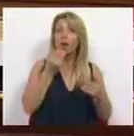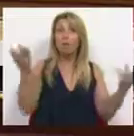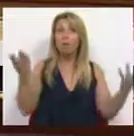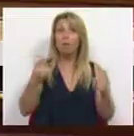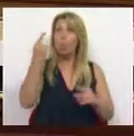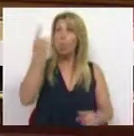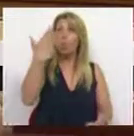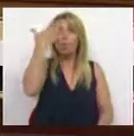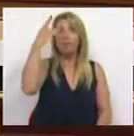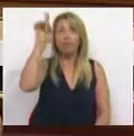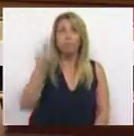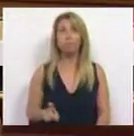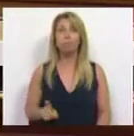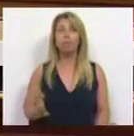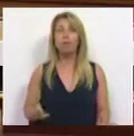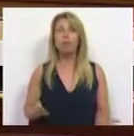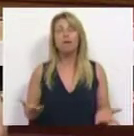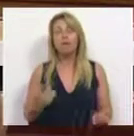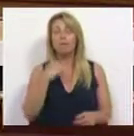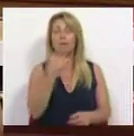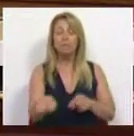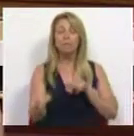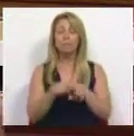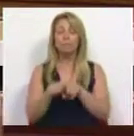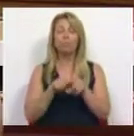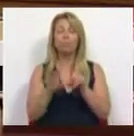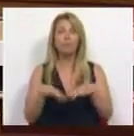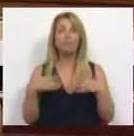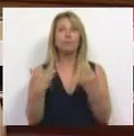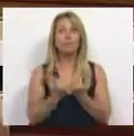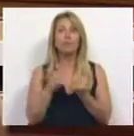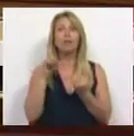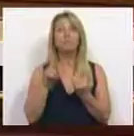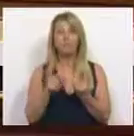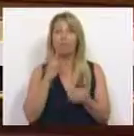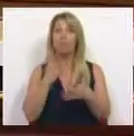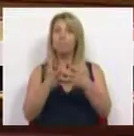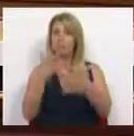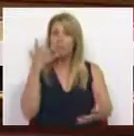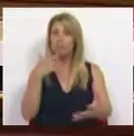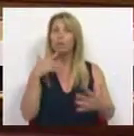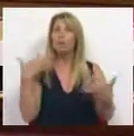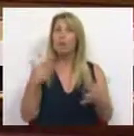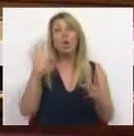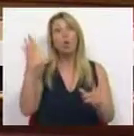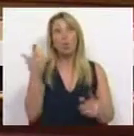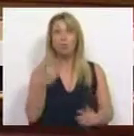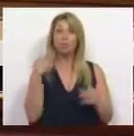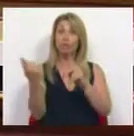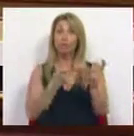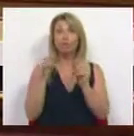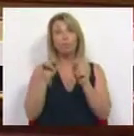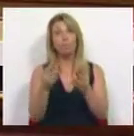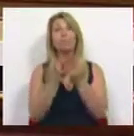para dizer que as políticas sociais também são extraordinariamente relevantes quando discutimos